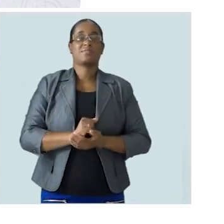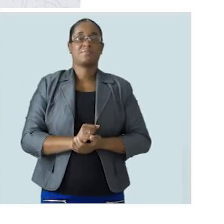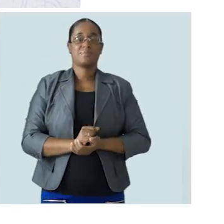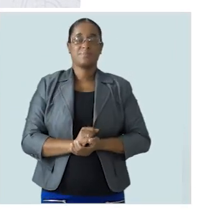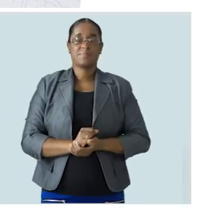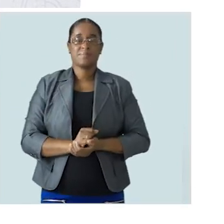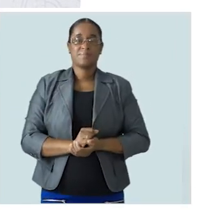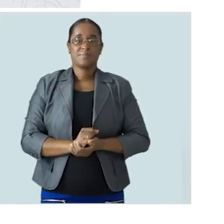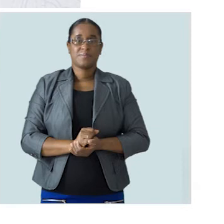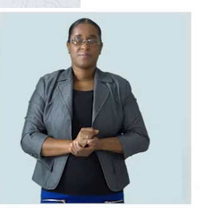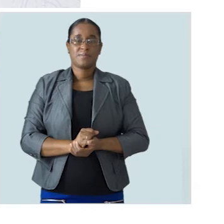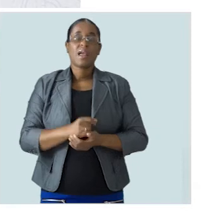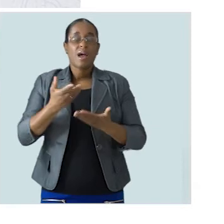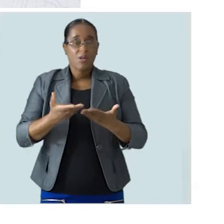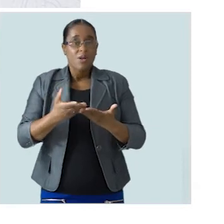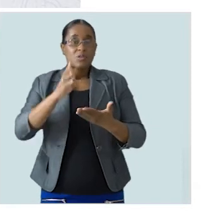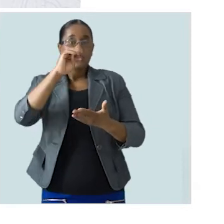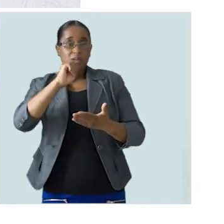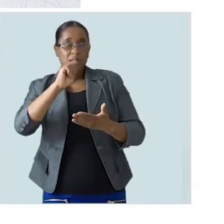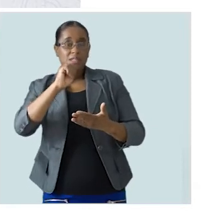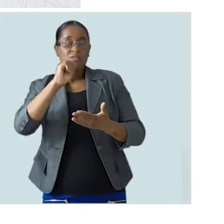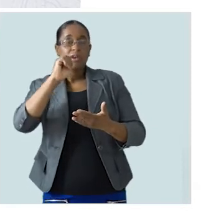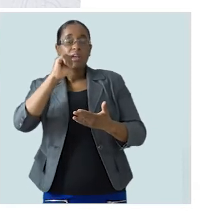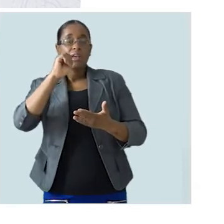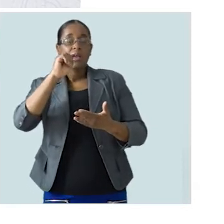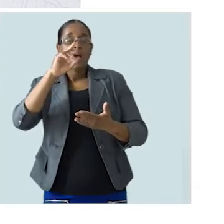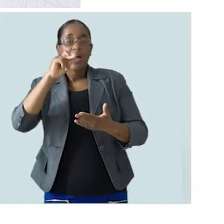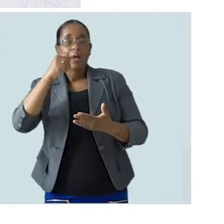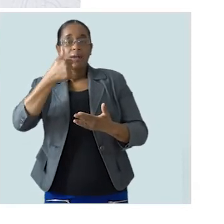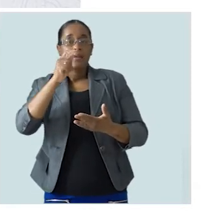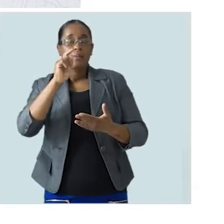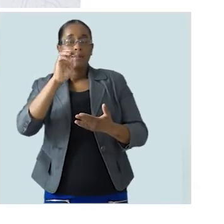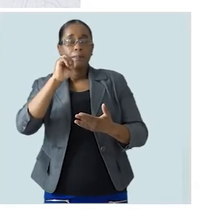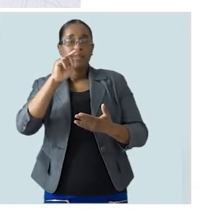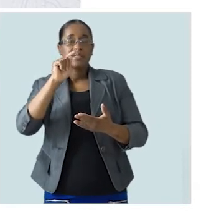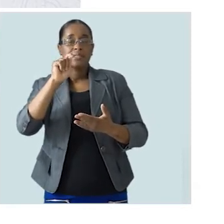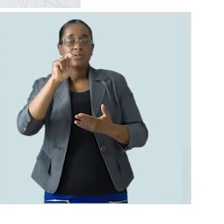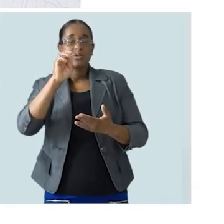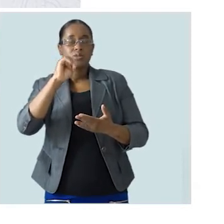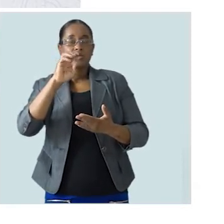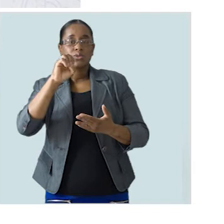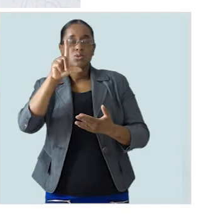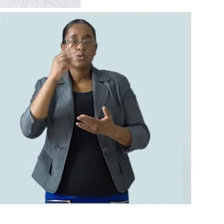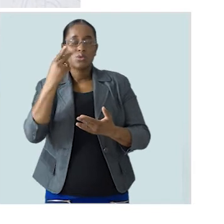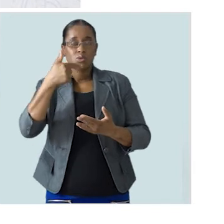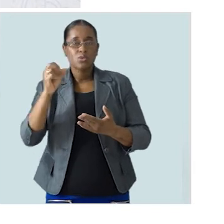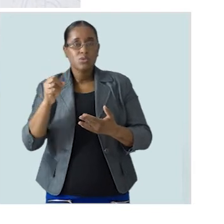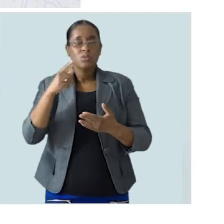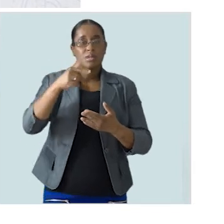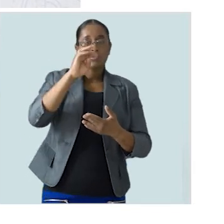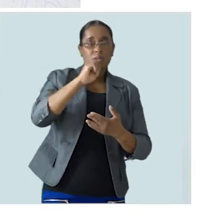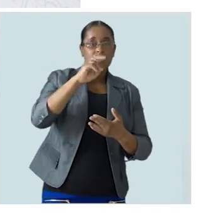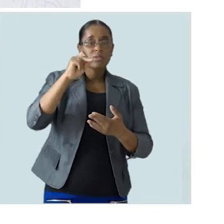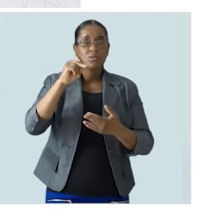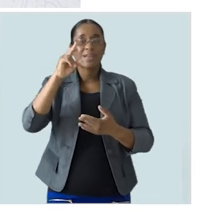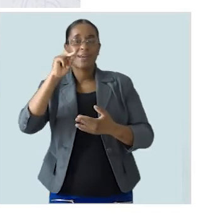inferioridade. No superlativo absoluto, temos superlativo absoluto analítico e superlativo